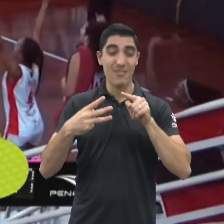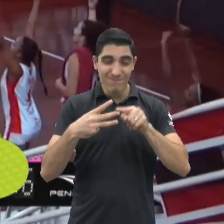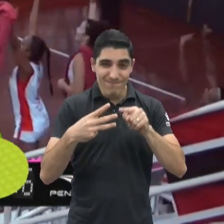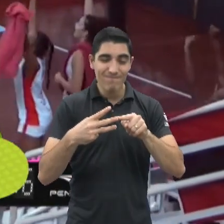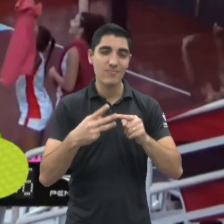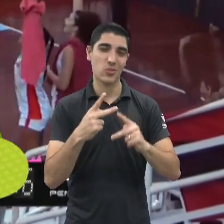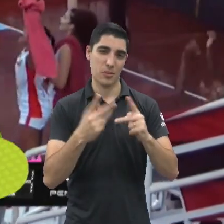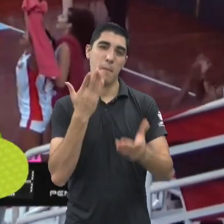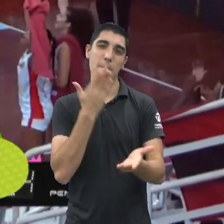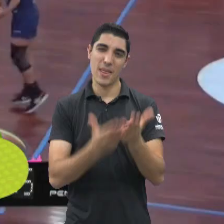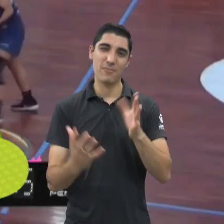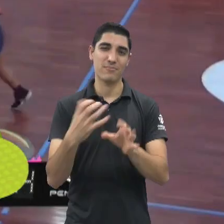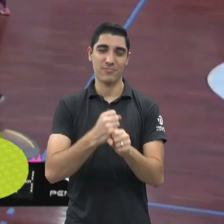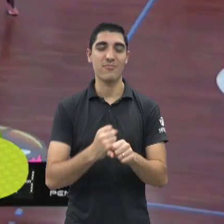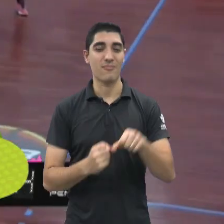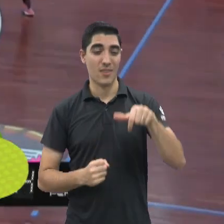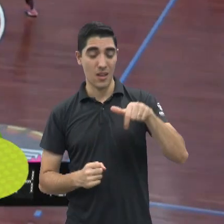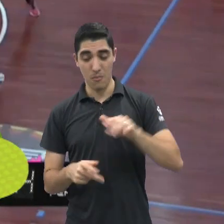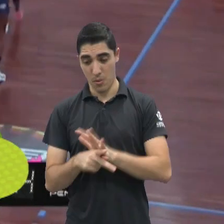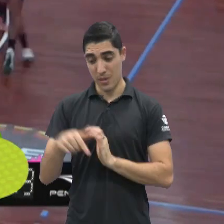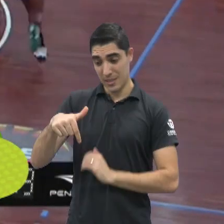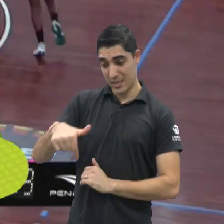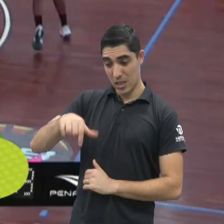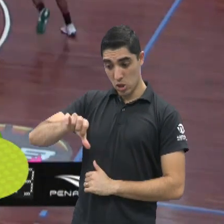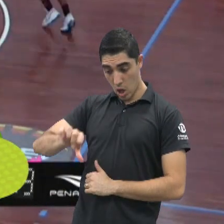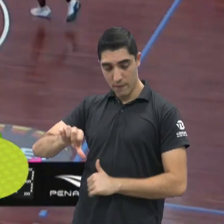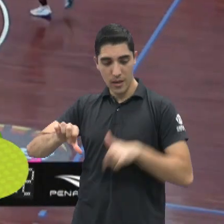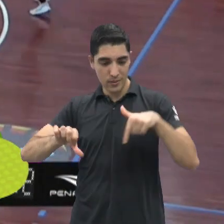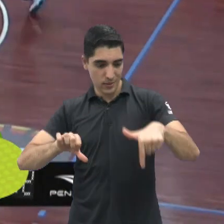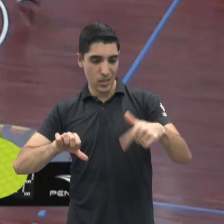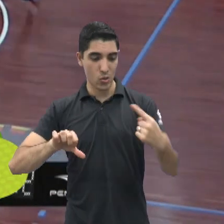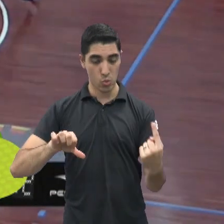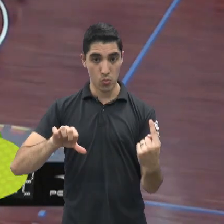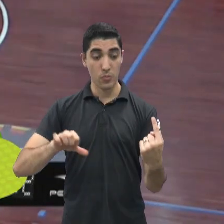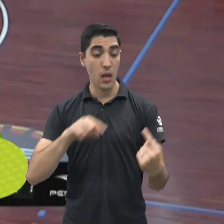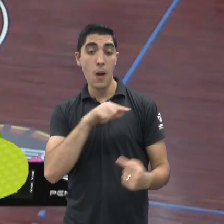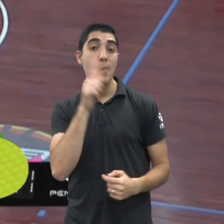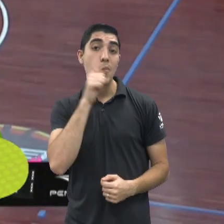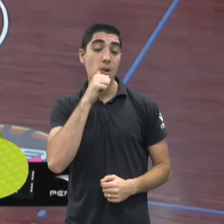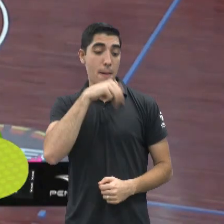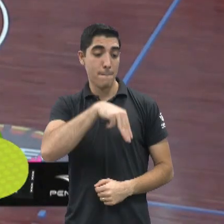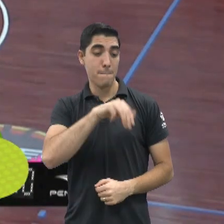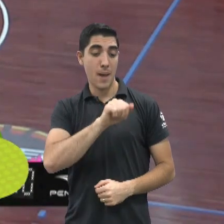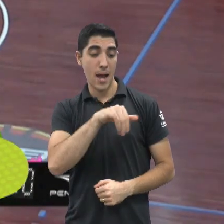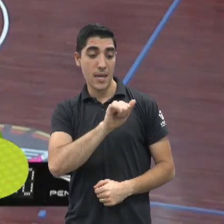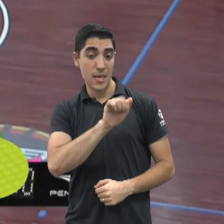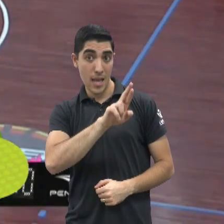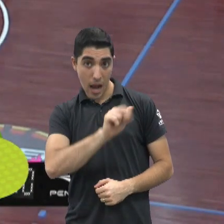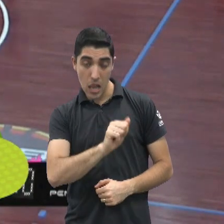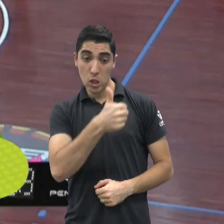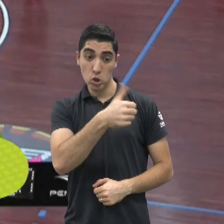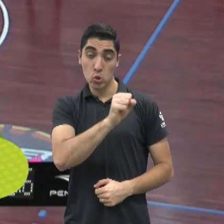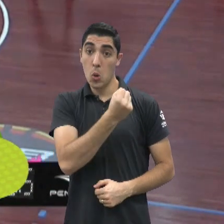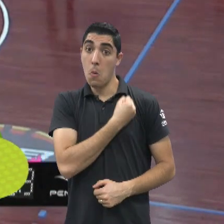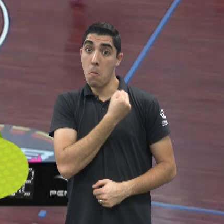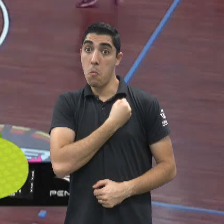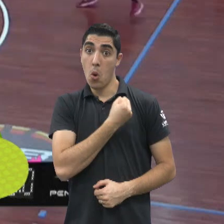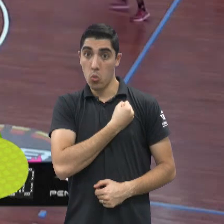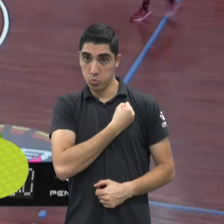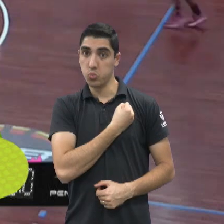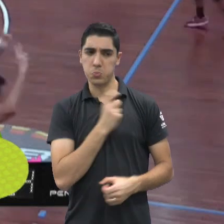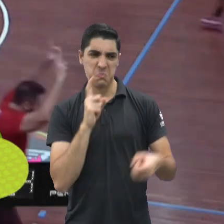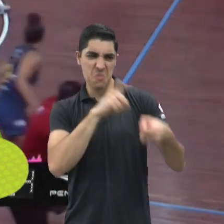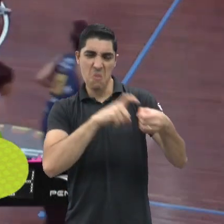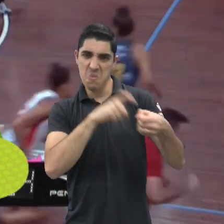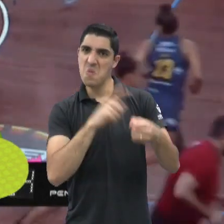por 79-71. O destaque do São José foi a ala Maiara, com 18 pontos e 9 rebotes.